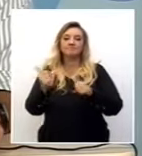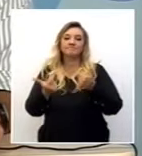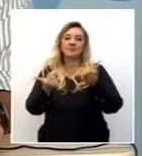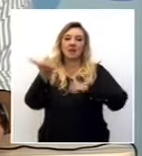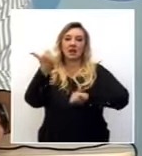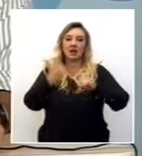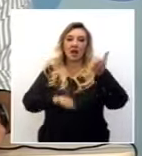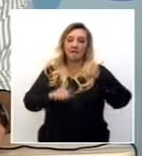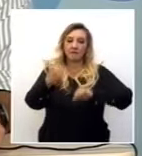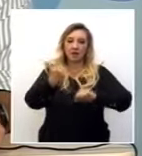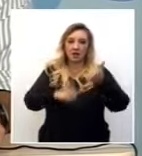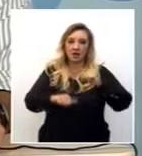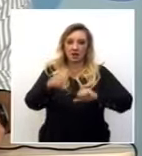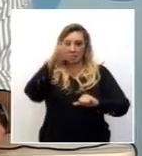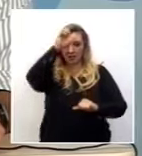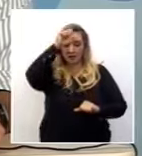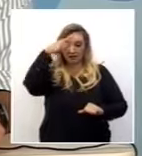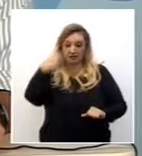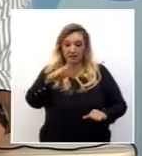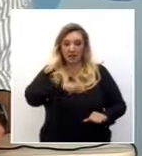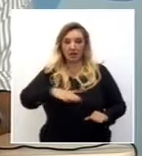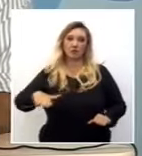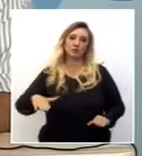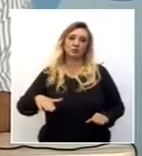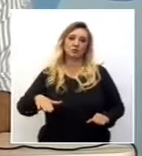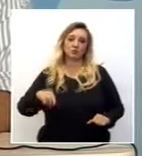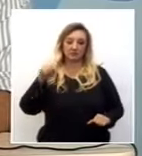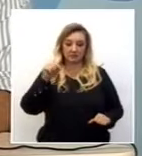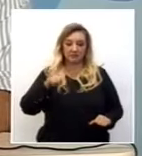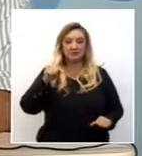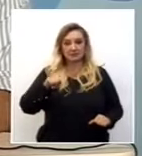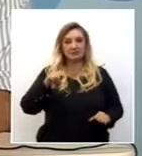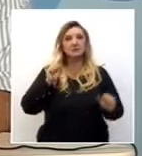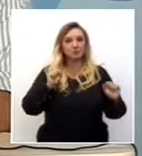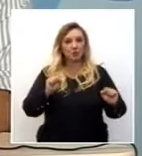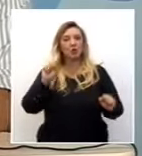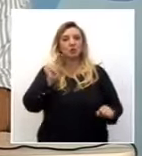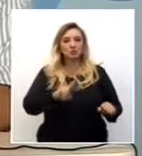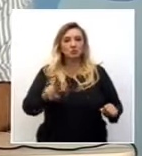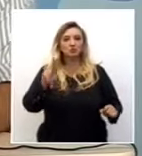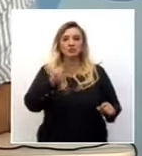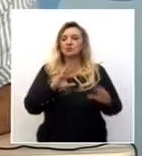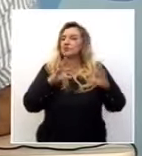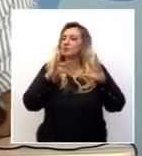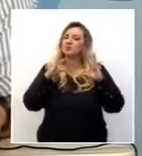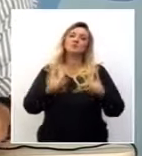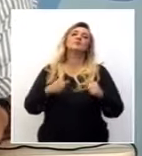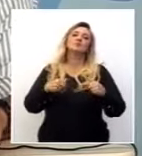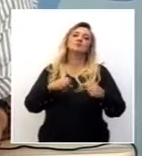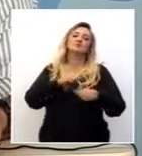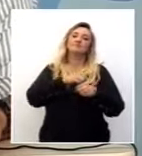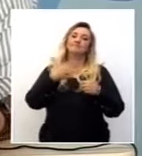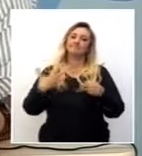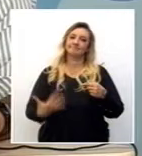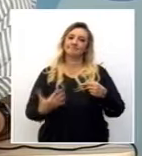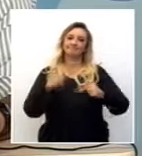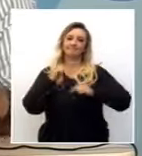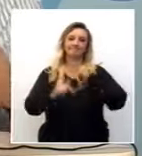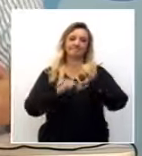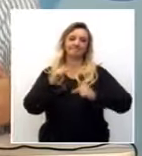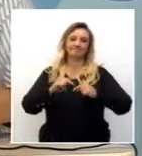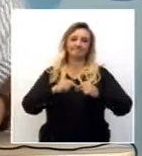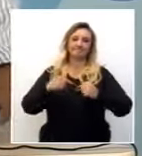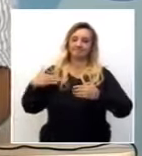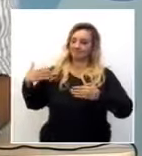avaliar o aprendizado do aluno. Ele vai poder utilizar todos aqueles conteúdos que nós trabalhamos